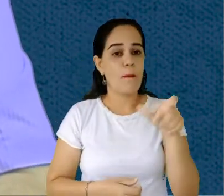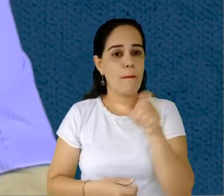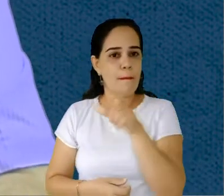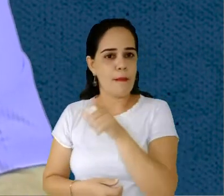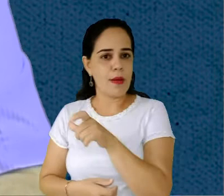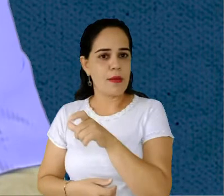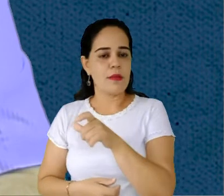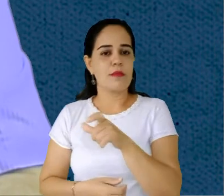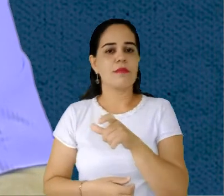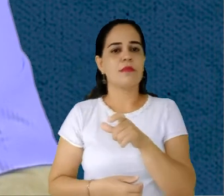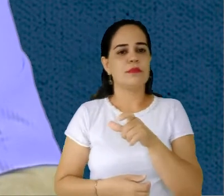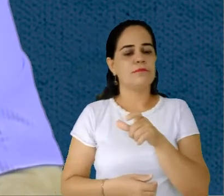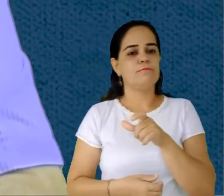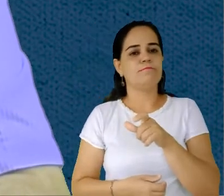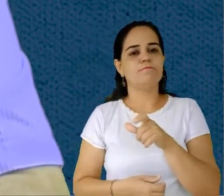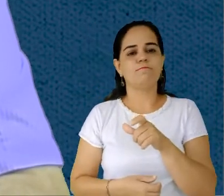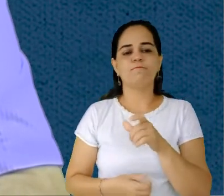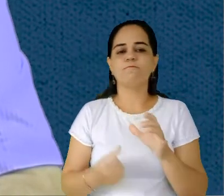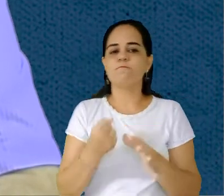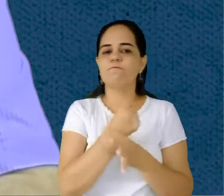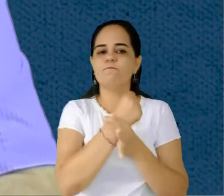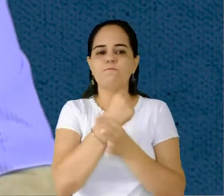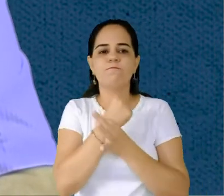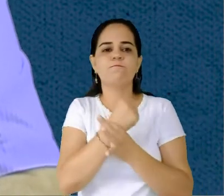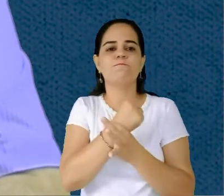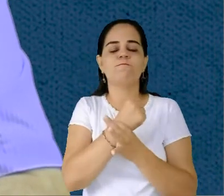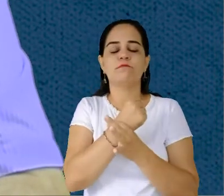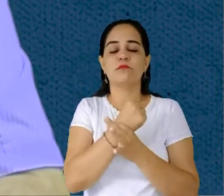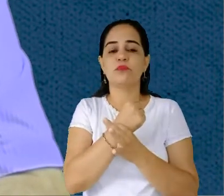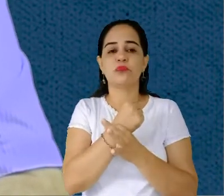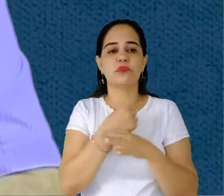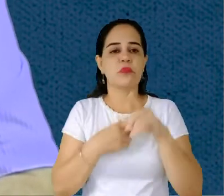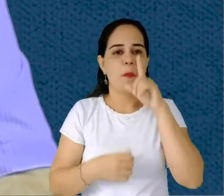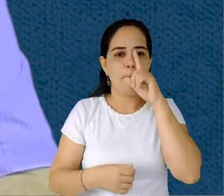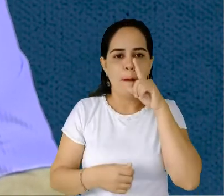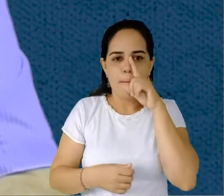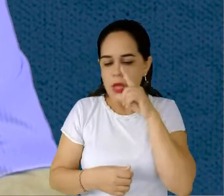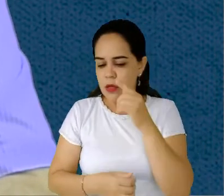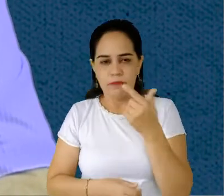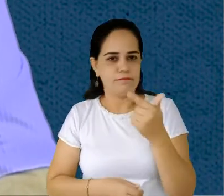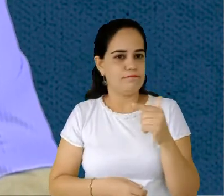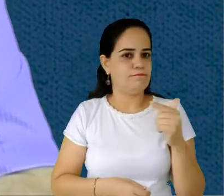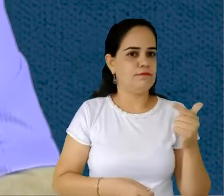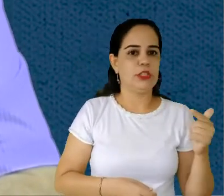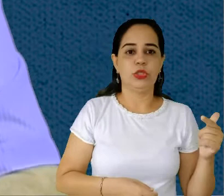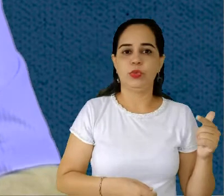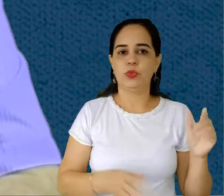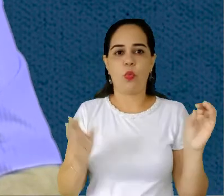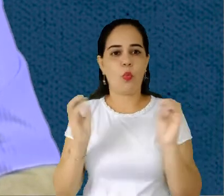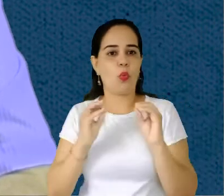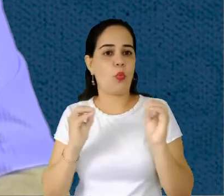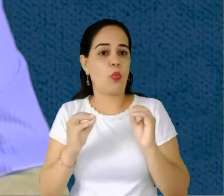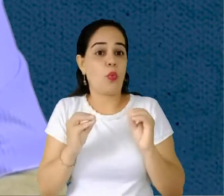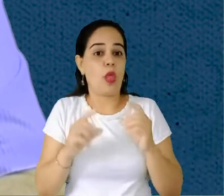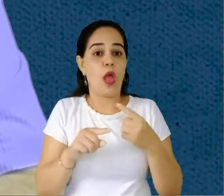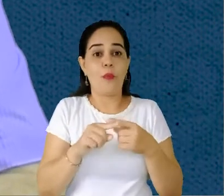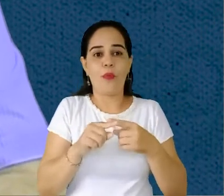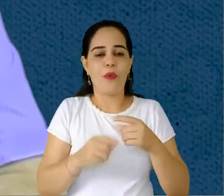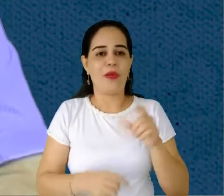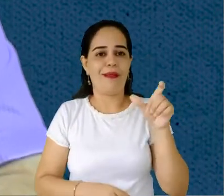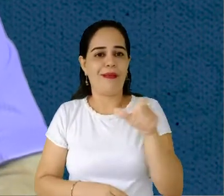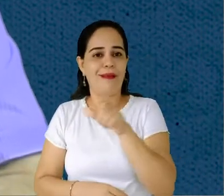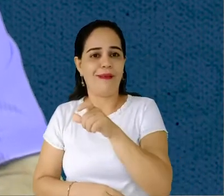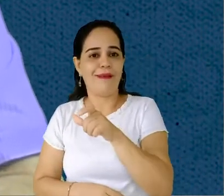onde os seus habitantes estão protegidos, não correm risco, estão protegidos, porque os seus